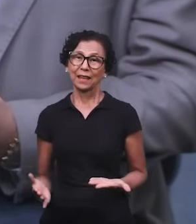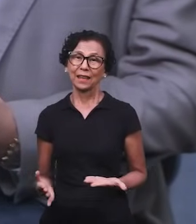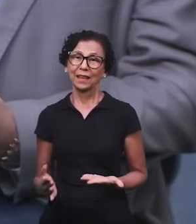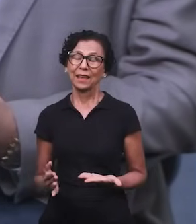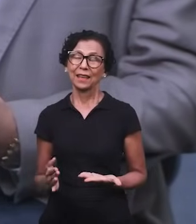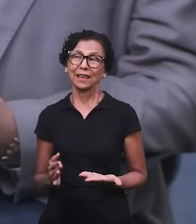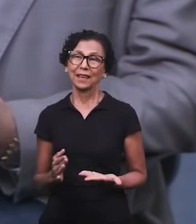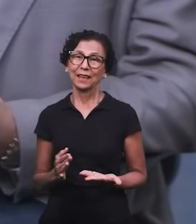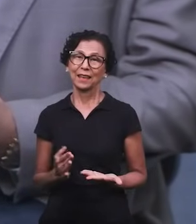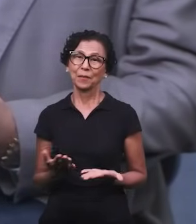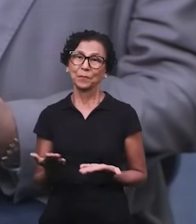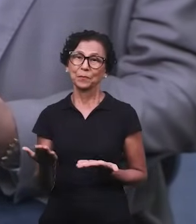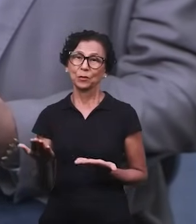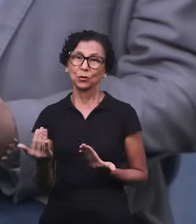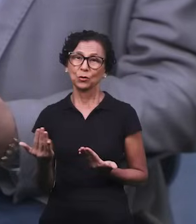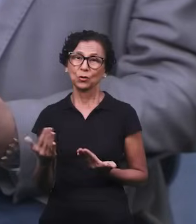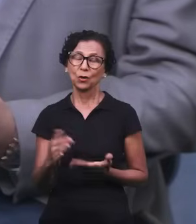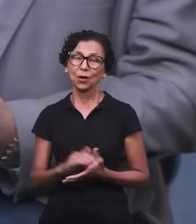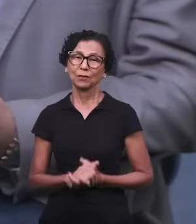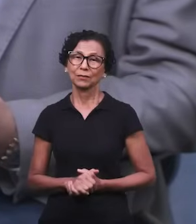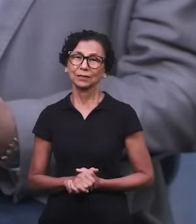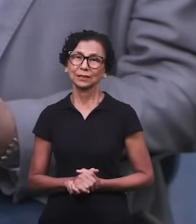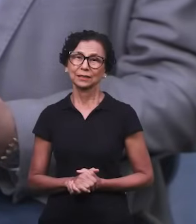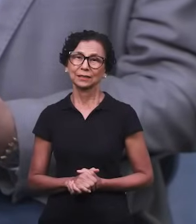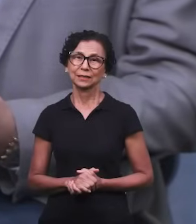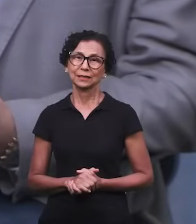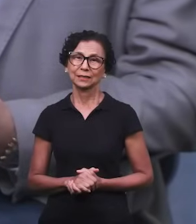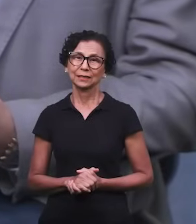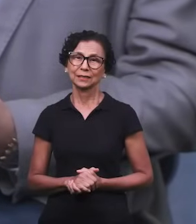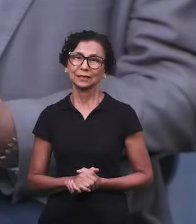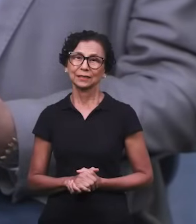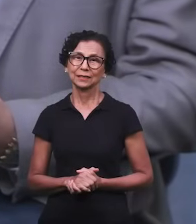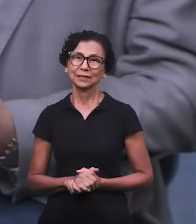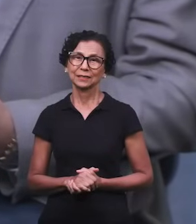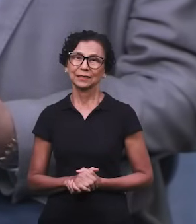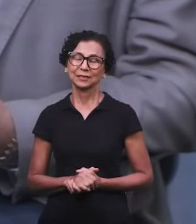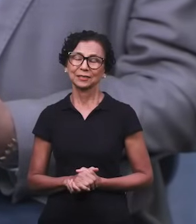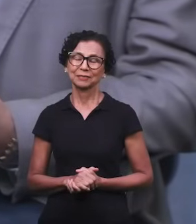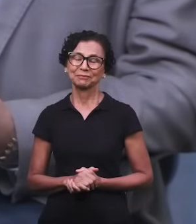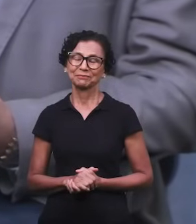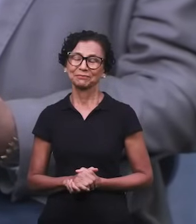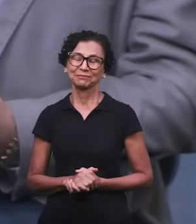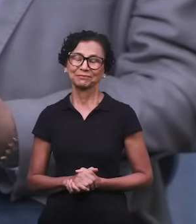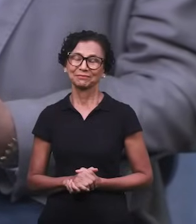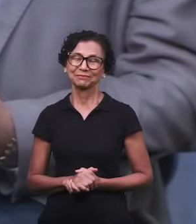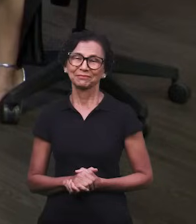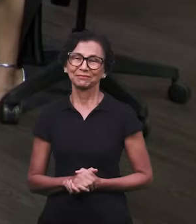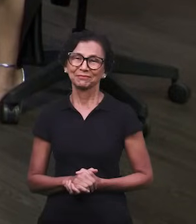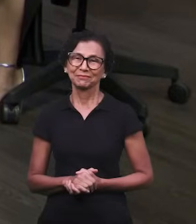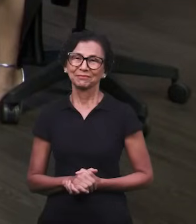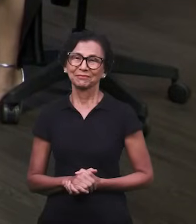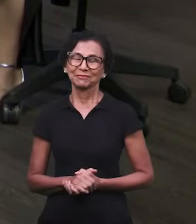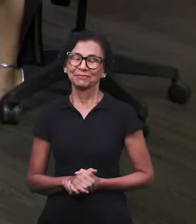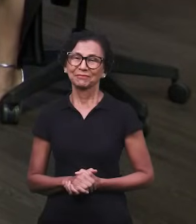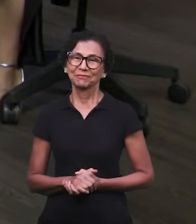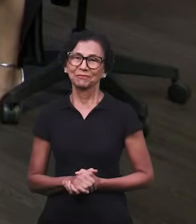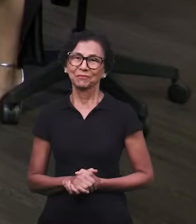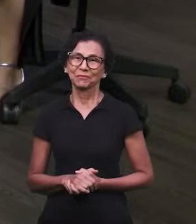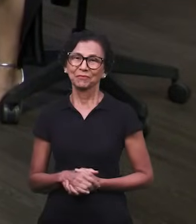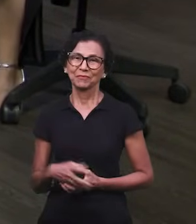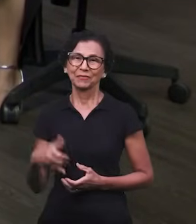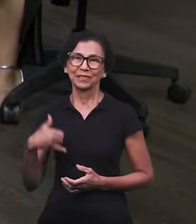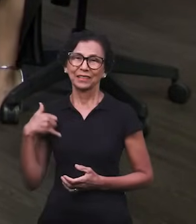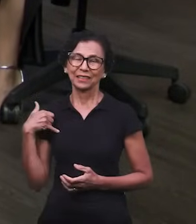que é os jovens chegam sempre com a mesma idade e só quem se distancia na idade sou eu. Então, meus alunos,